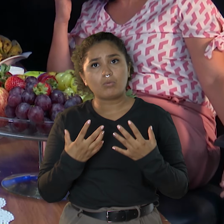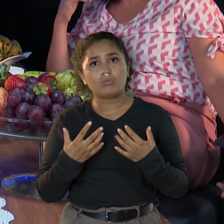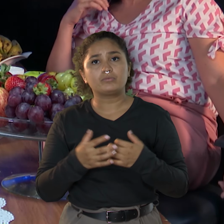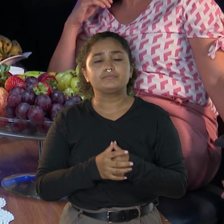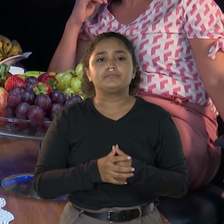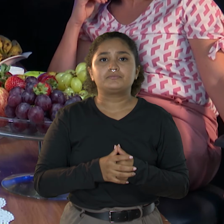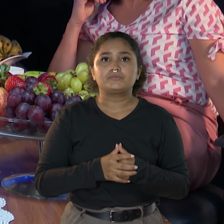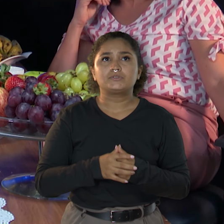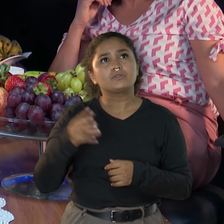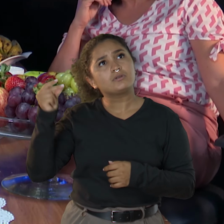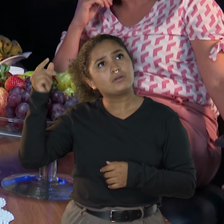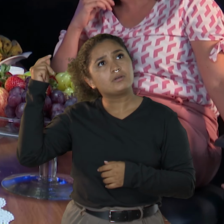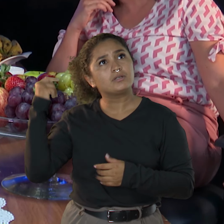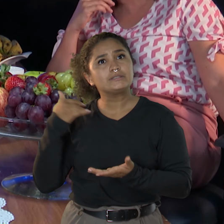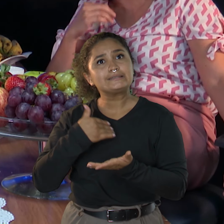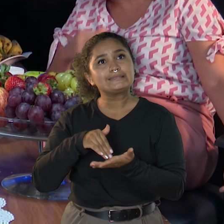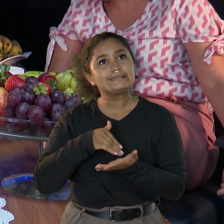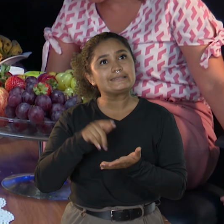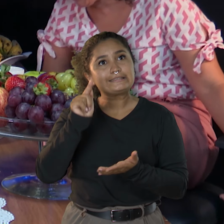que você foi secretária-geral...